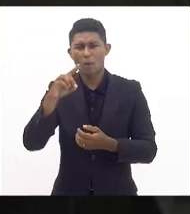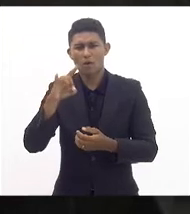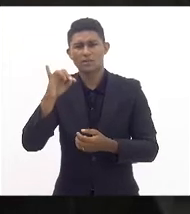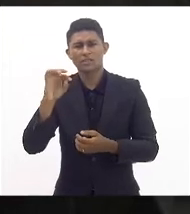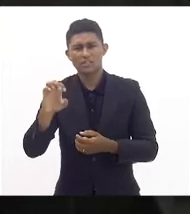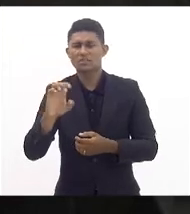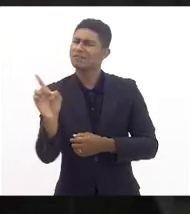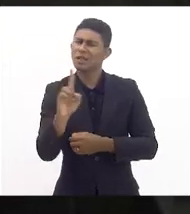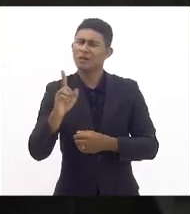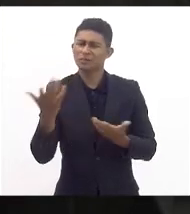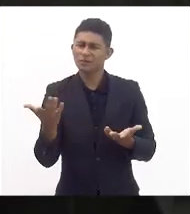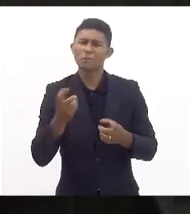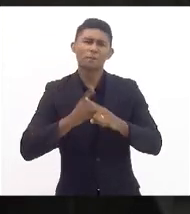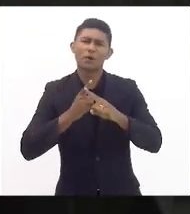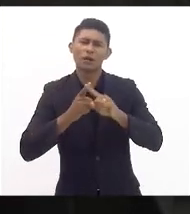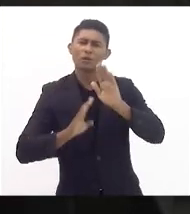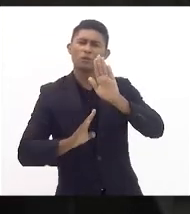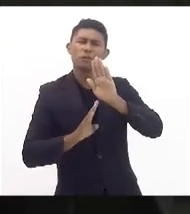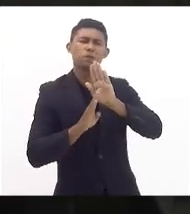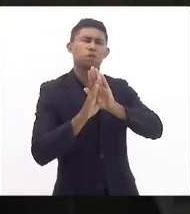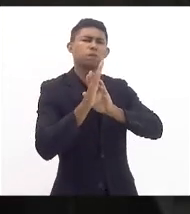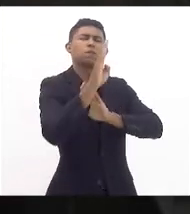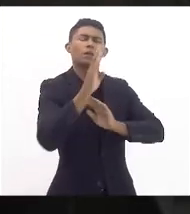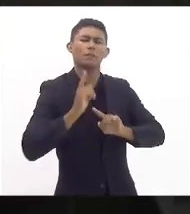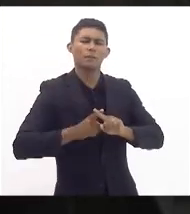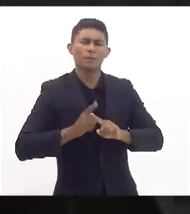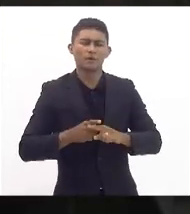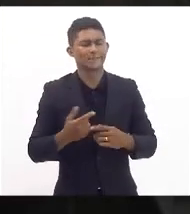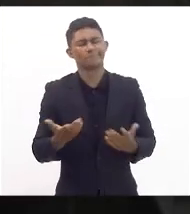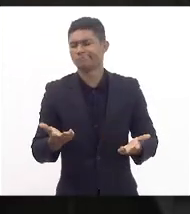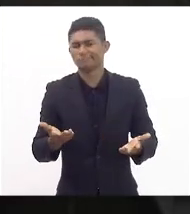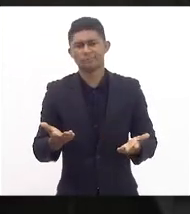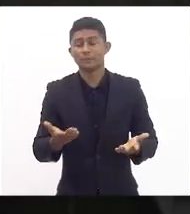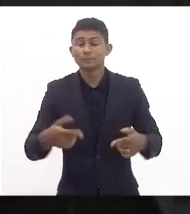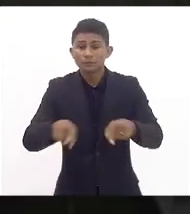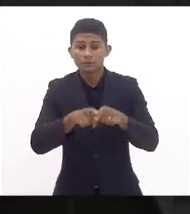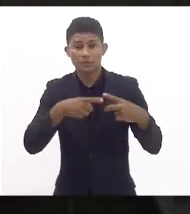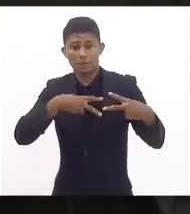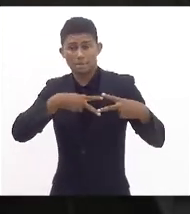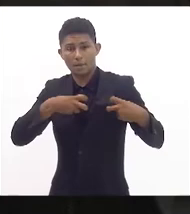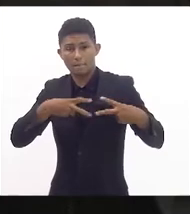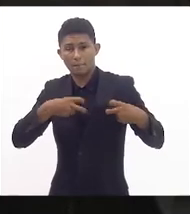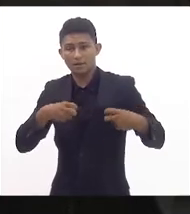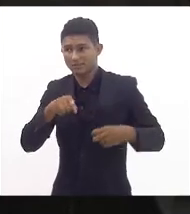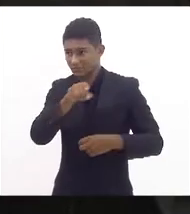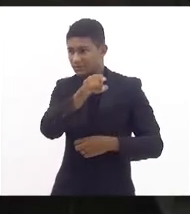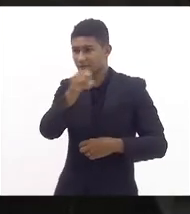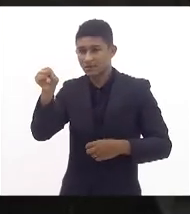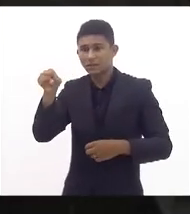E, além do mais, a Petrobras reinjeta